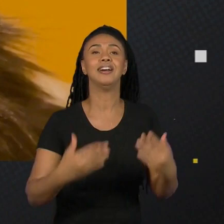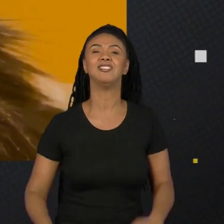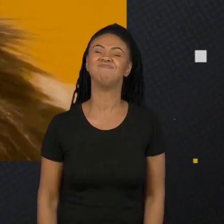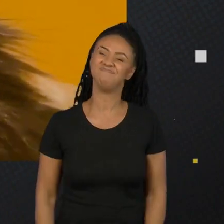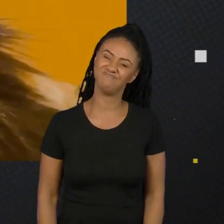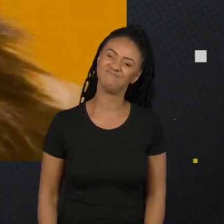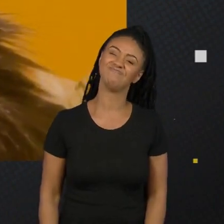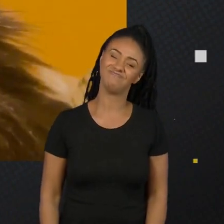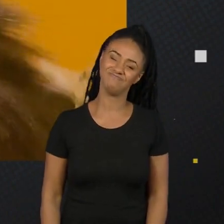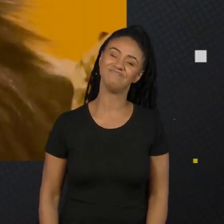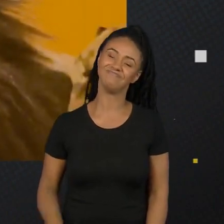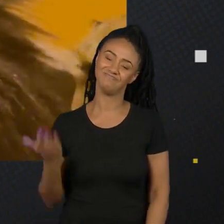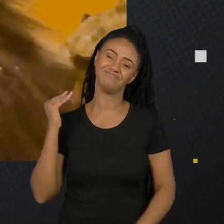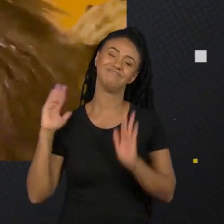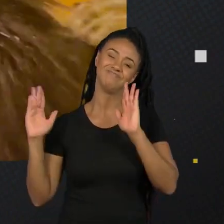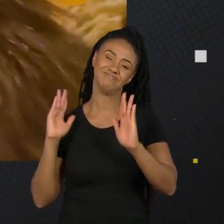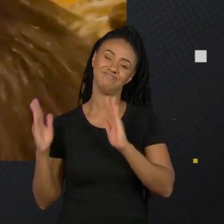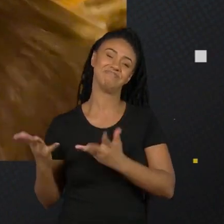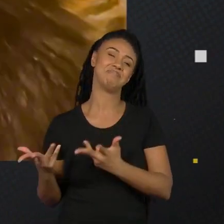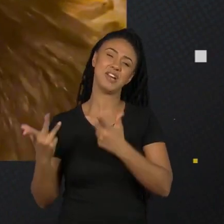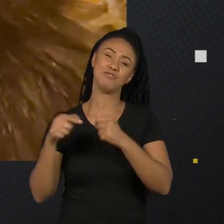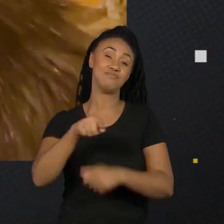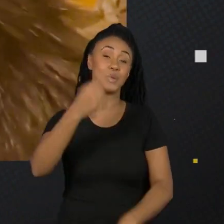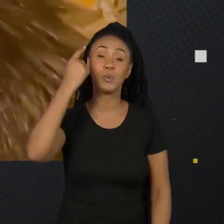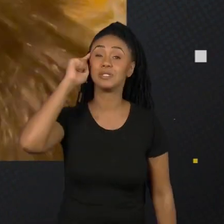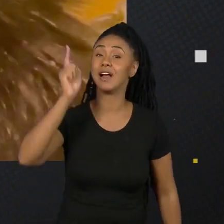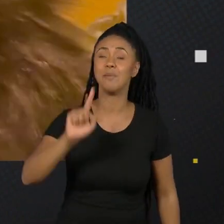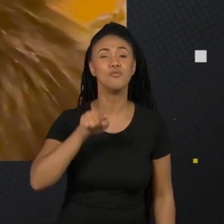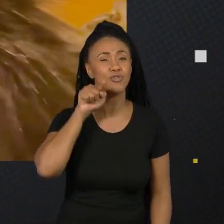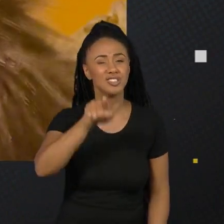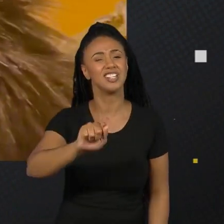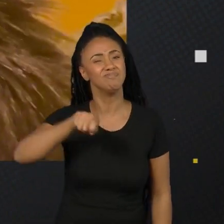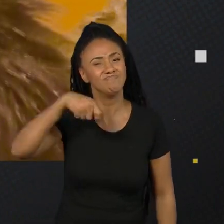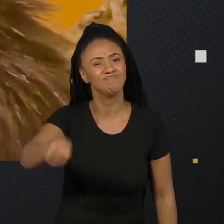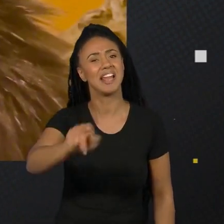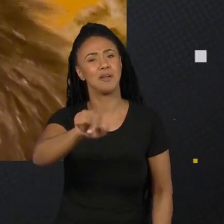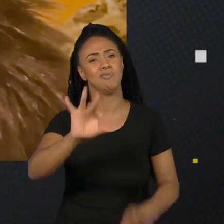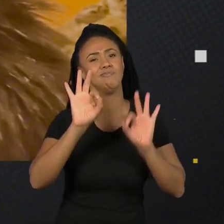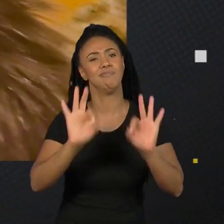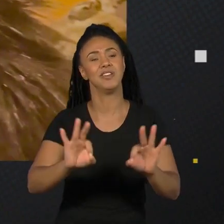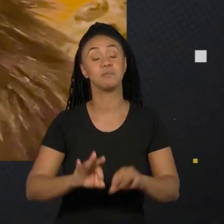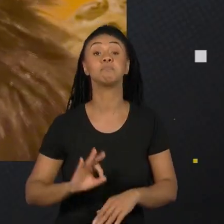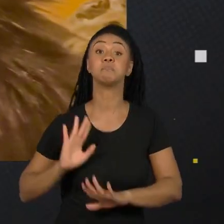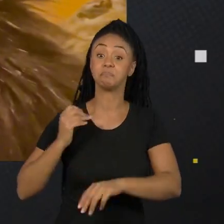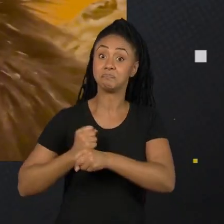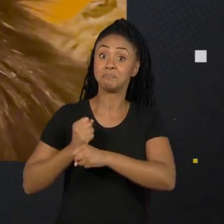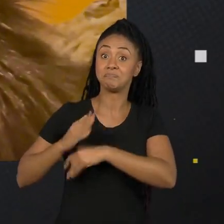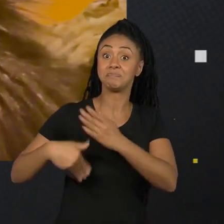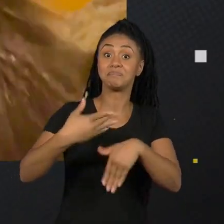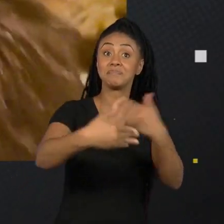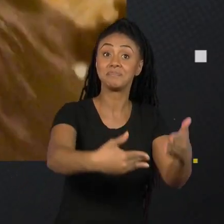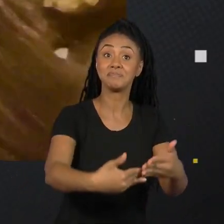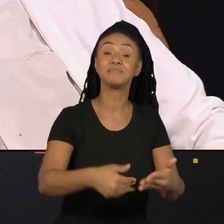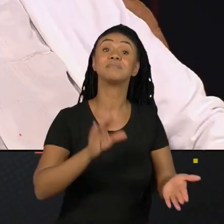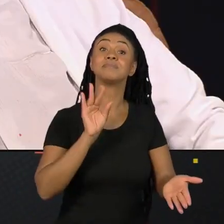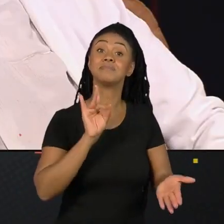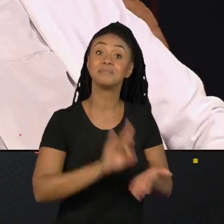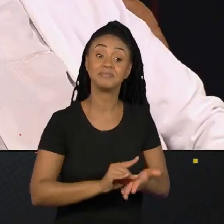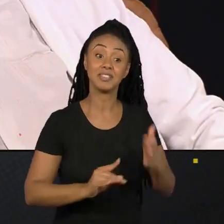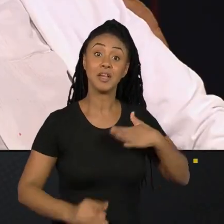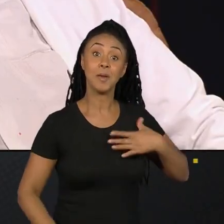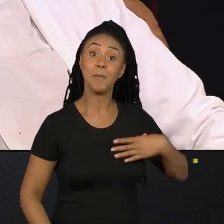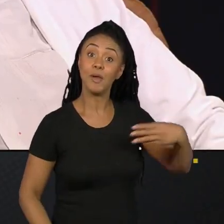Foi muito maravilhoso, Peti. Você não tem noção que irmão você foi para mim. Anos depois, ele tornou-se amigo do meu